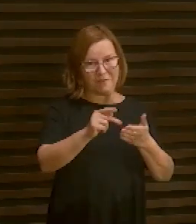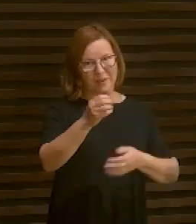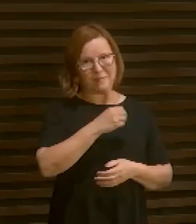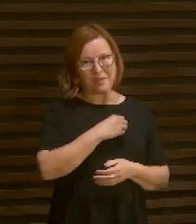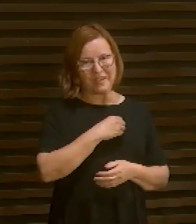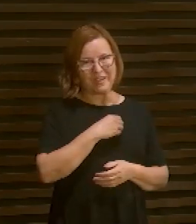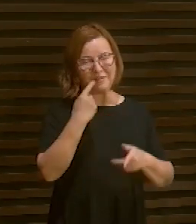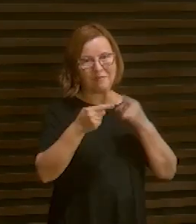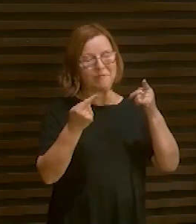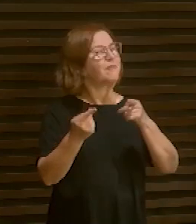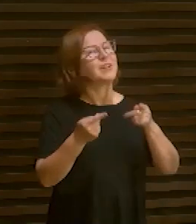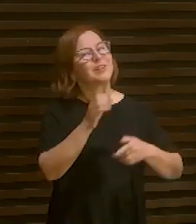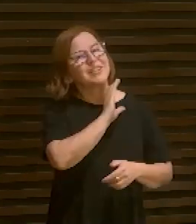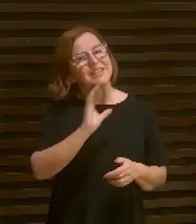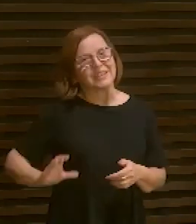do Cristo.